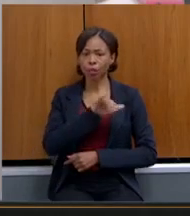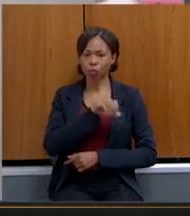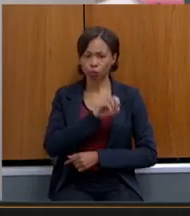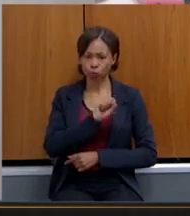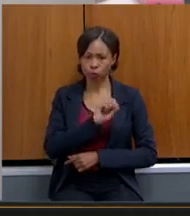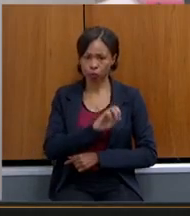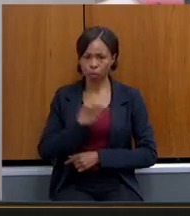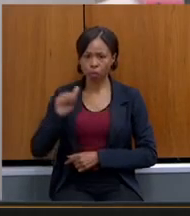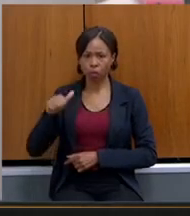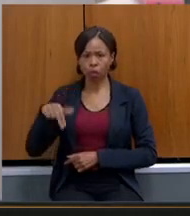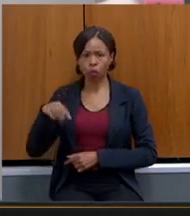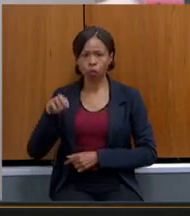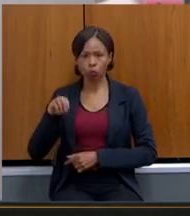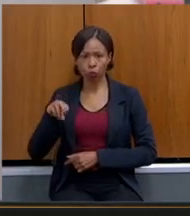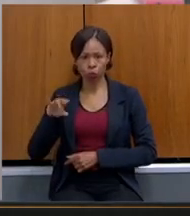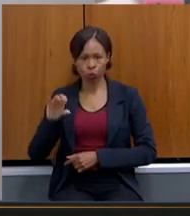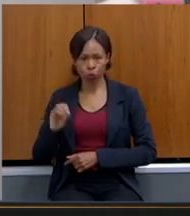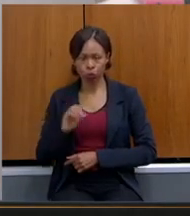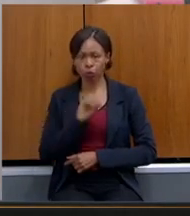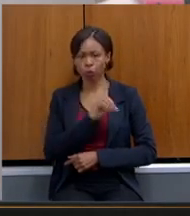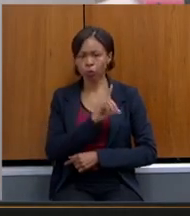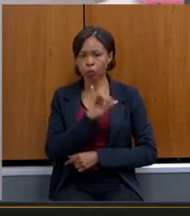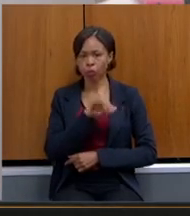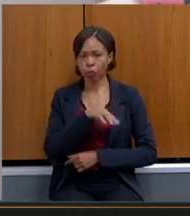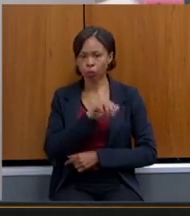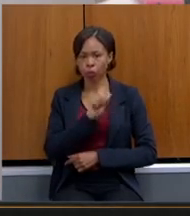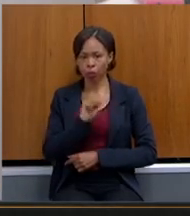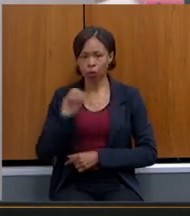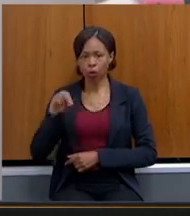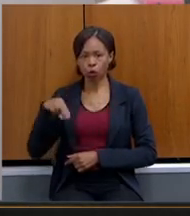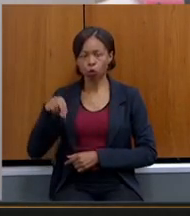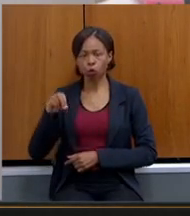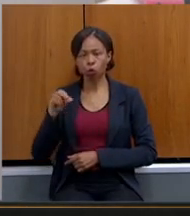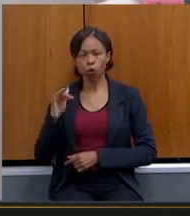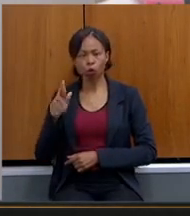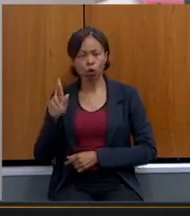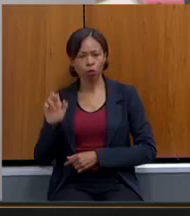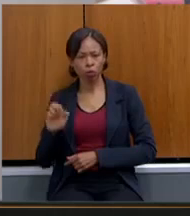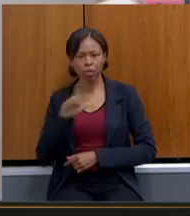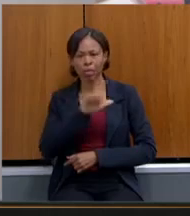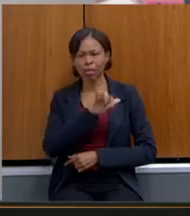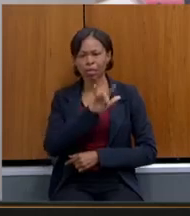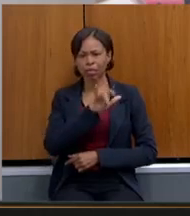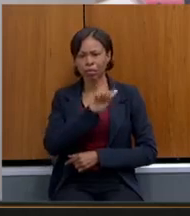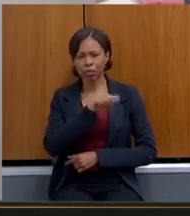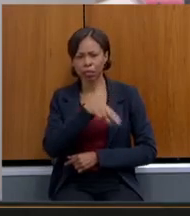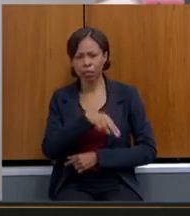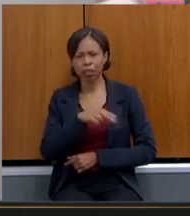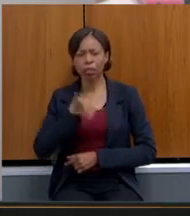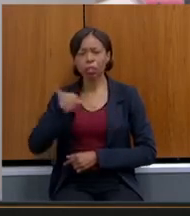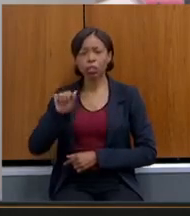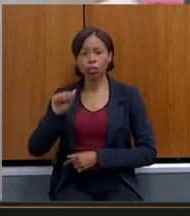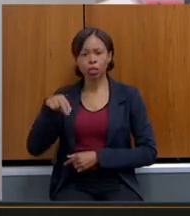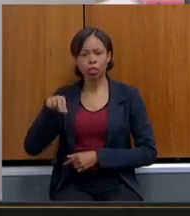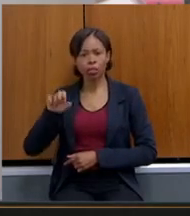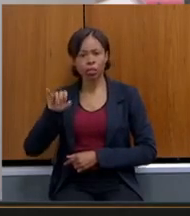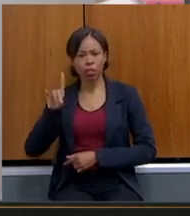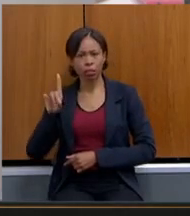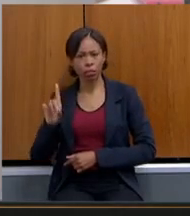José Moreira Antônio Batista Dilma onofe Lilian mas the bigs Janeide